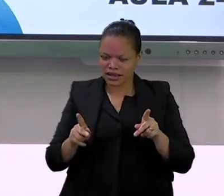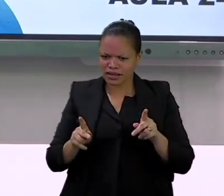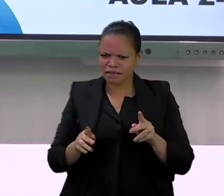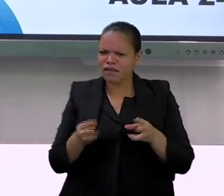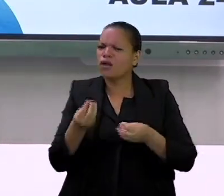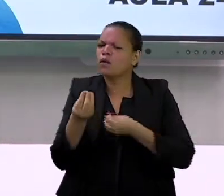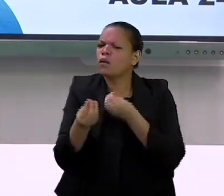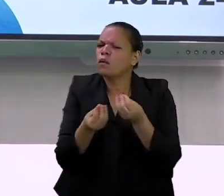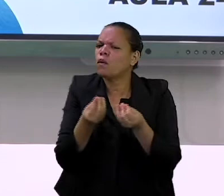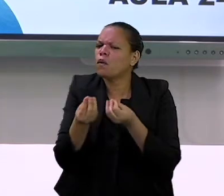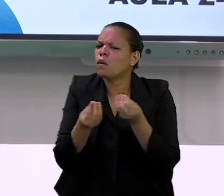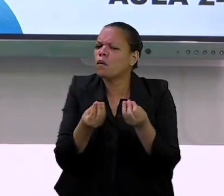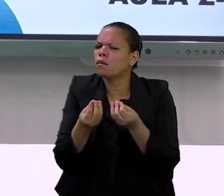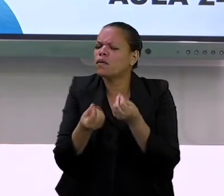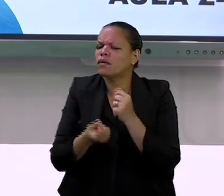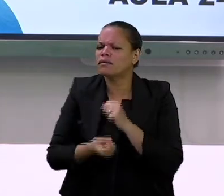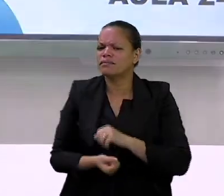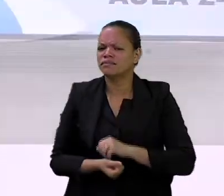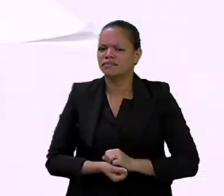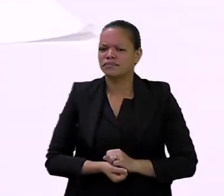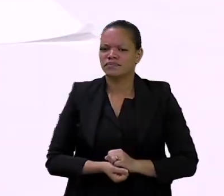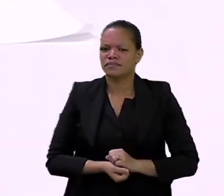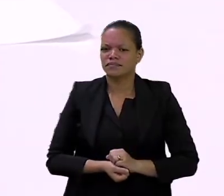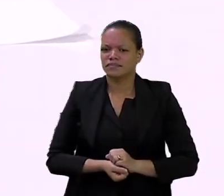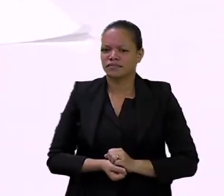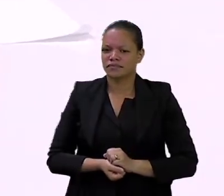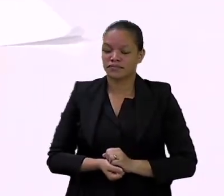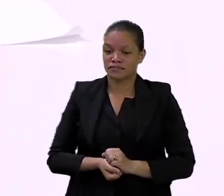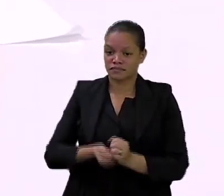4 pessoas. Vamos lá?